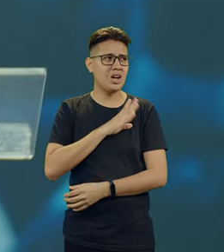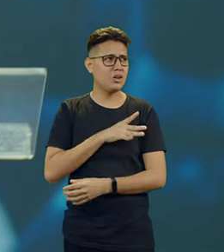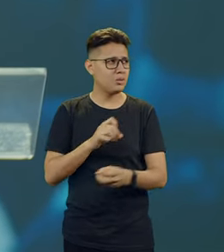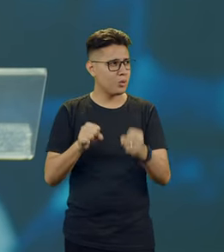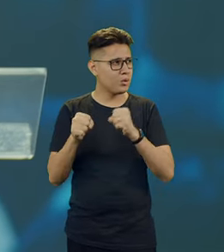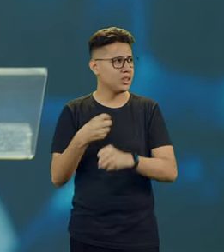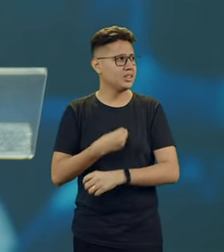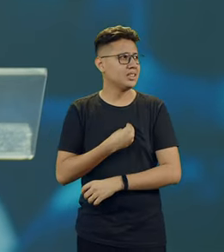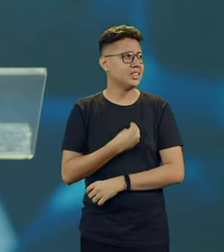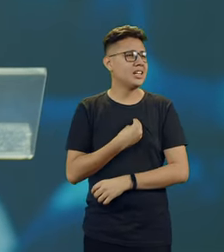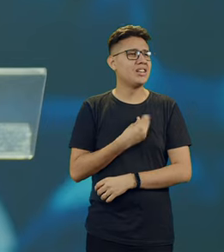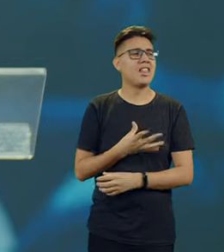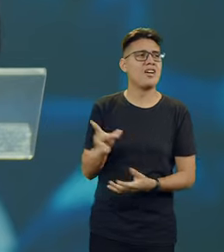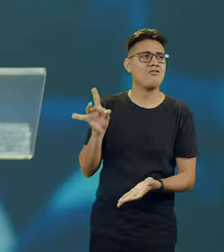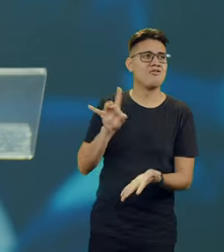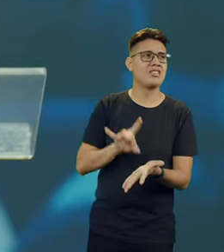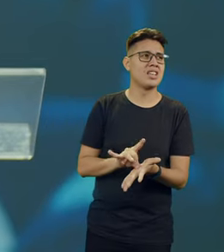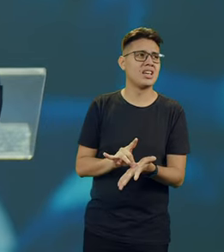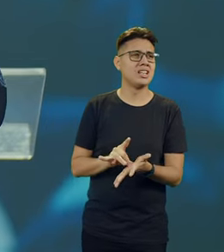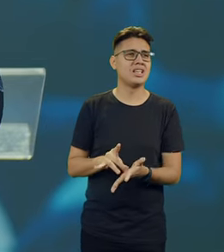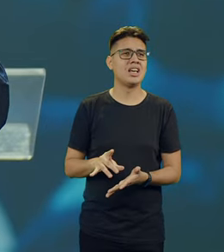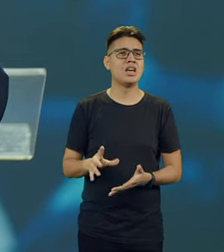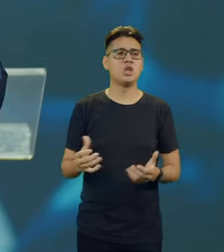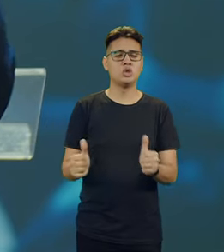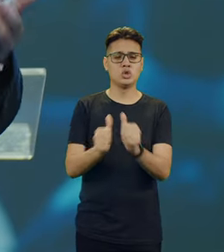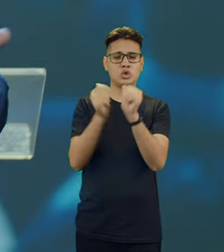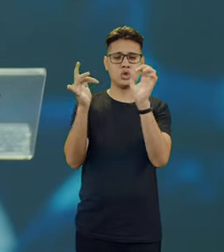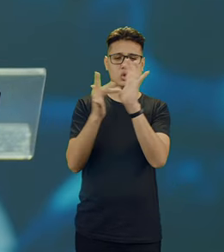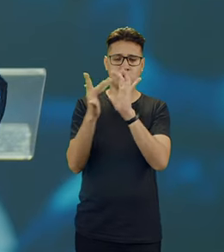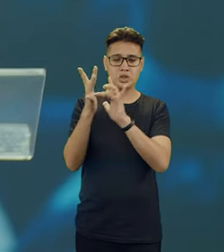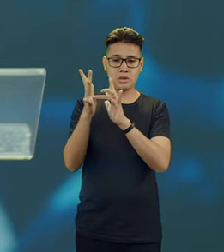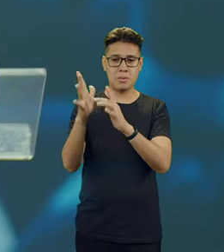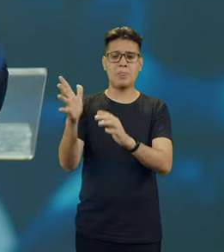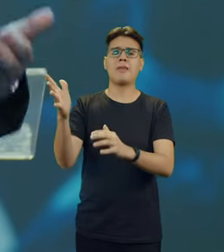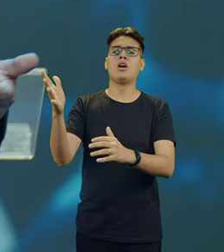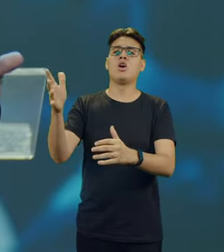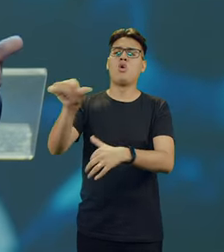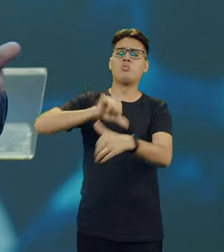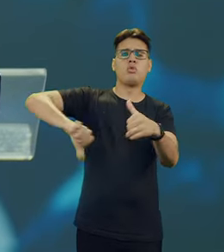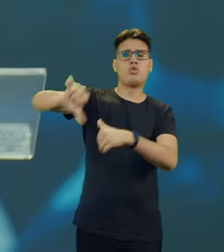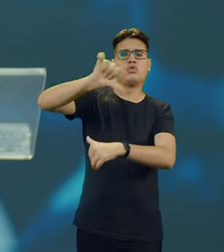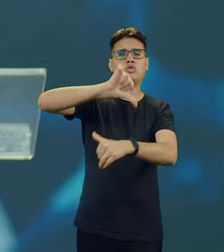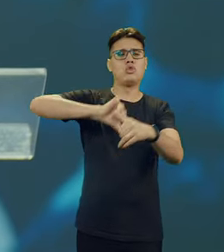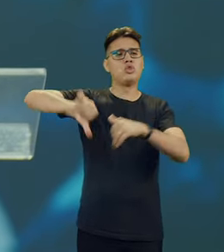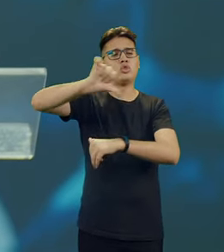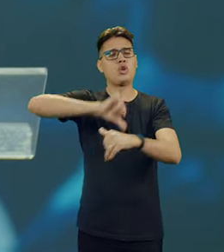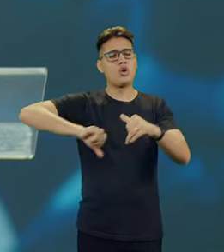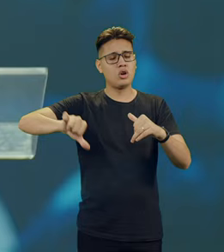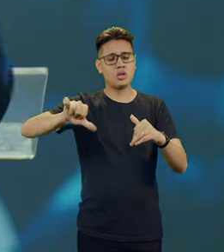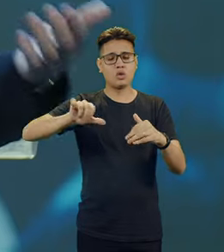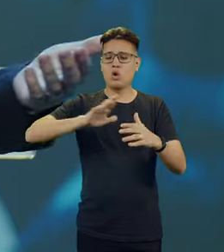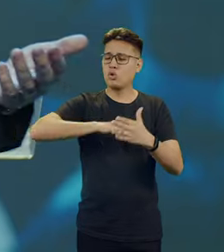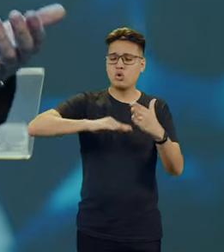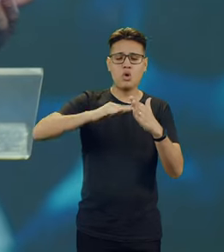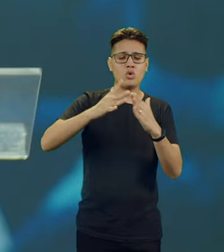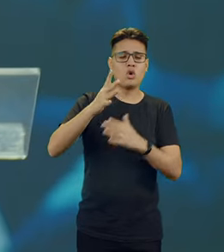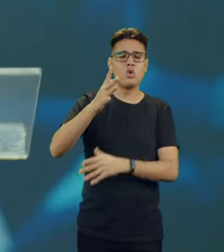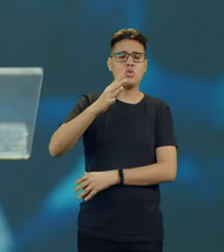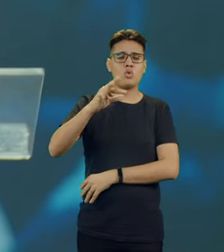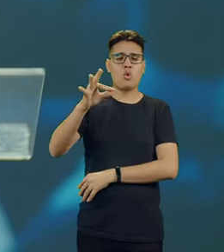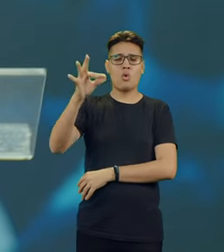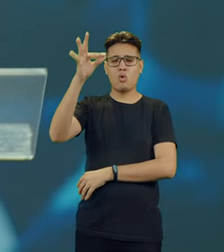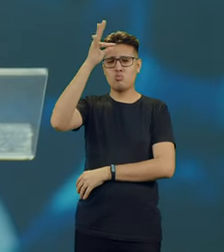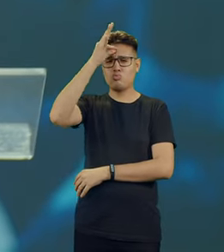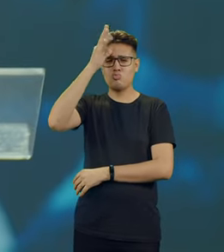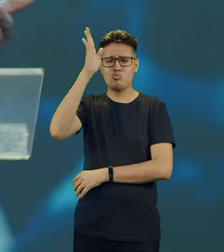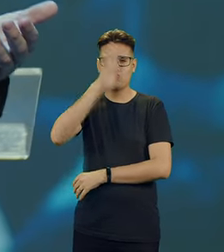possam viver a verdadeira vida com Cristo, renovando o seu, restaurando, repreendendo todo espírito de